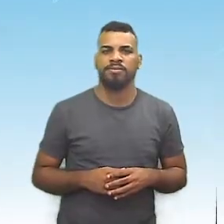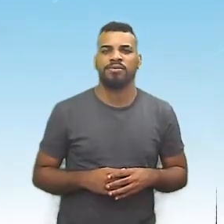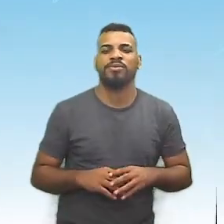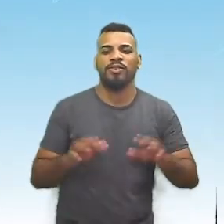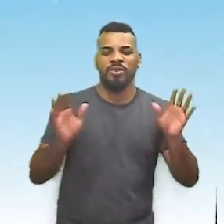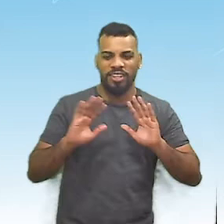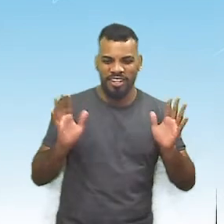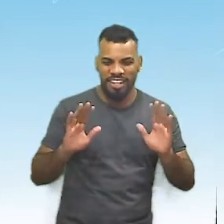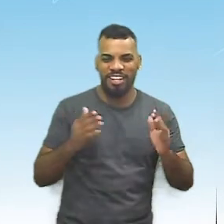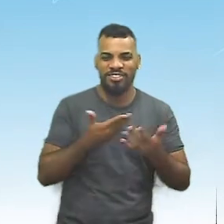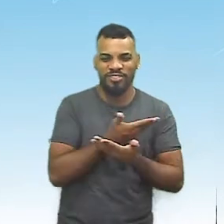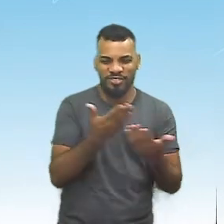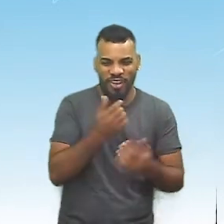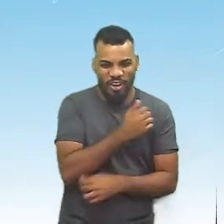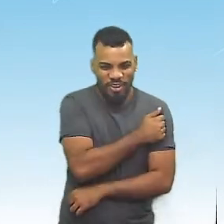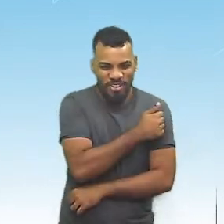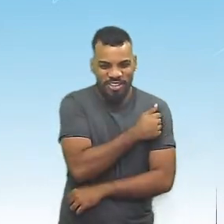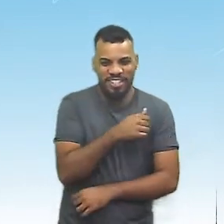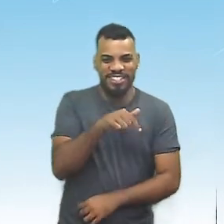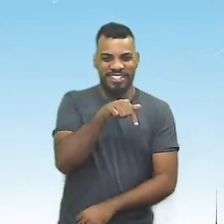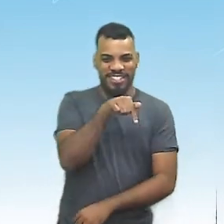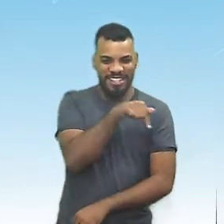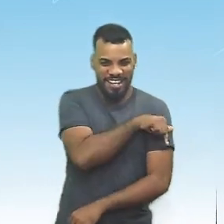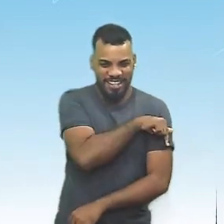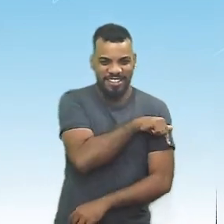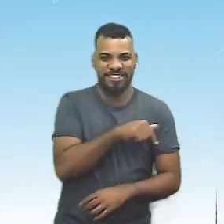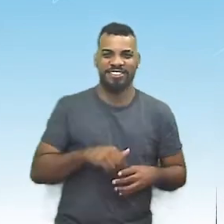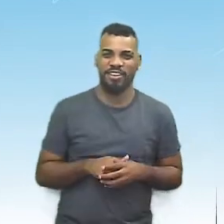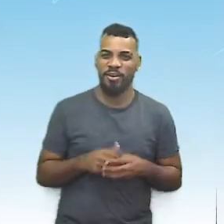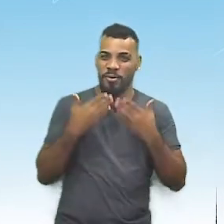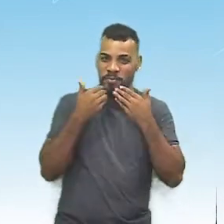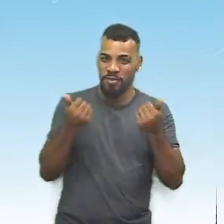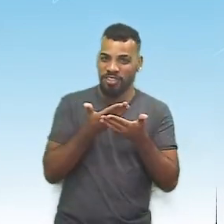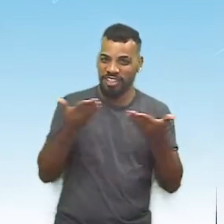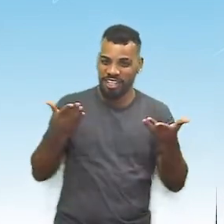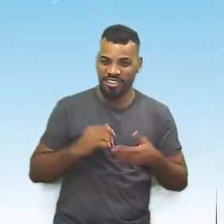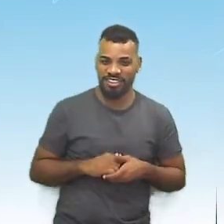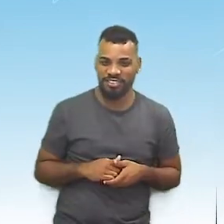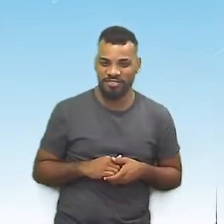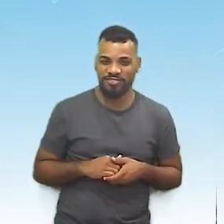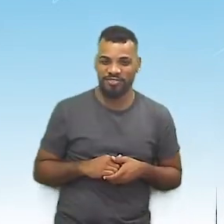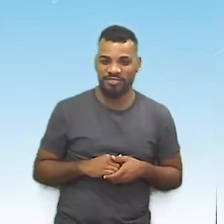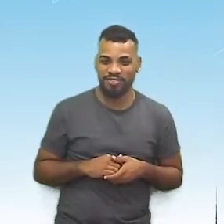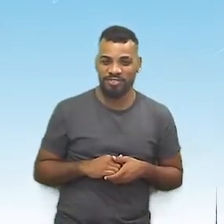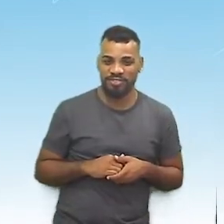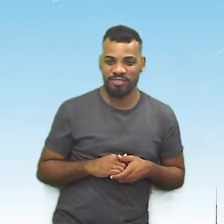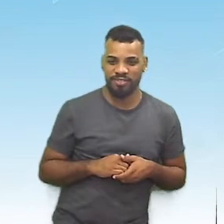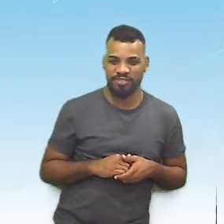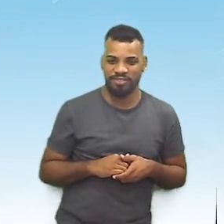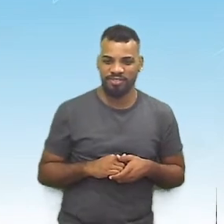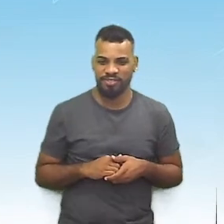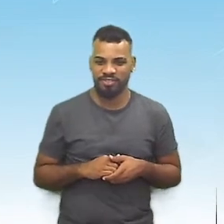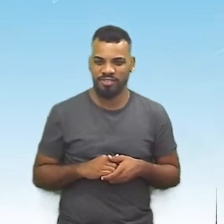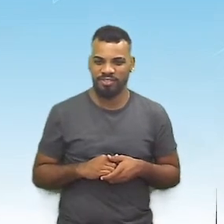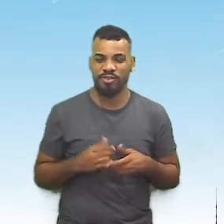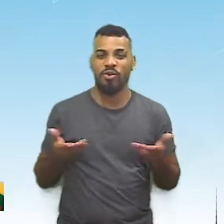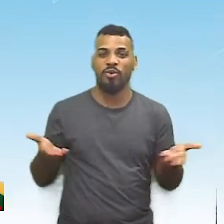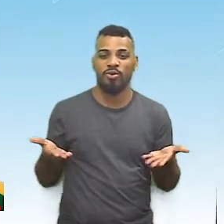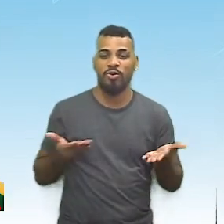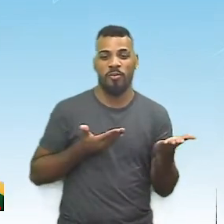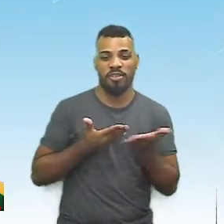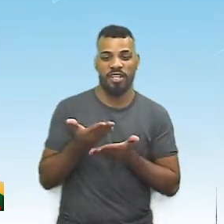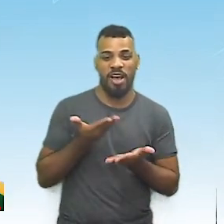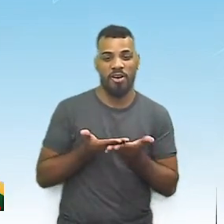Olá, meus queridos alunos do 7º ano, tudo bem com vocês? Hoje nós iremos começar mais uma aula